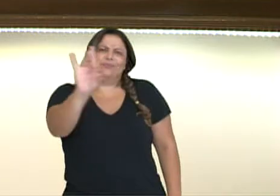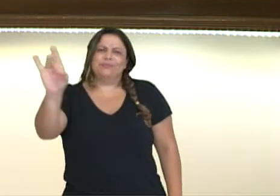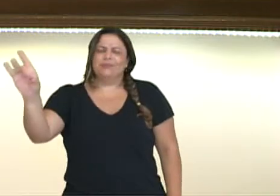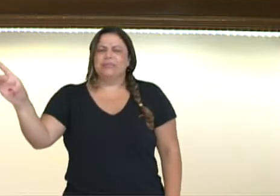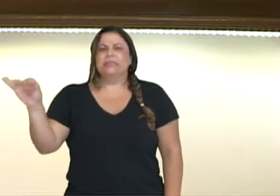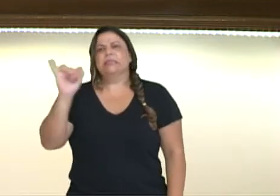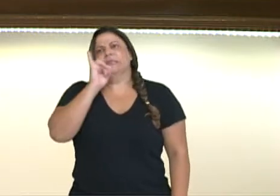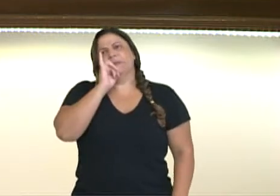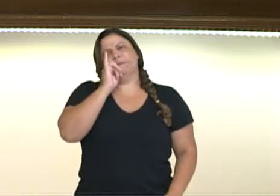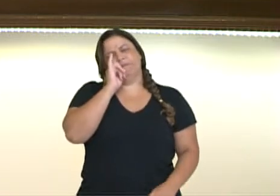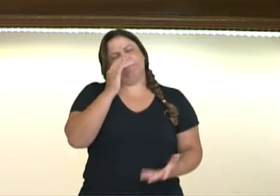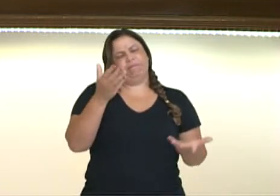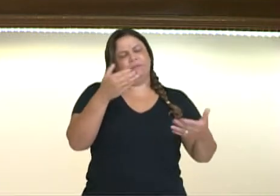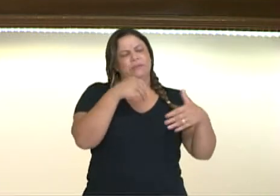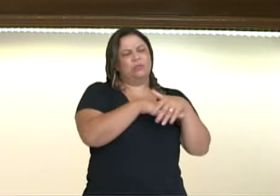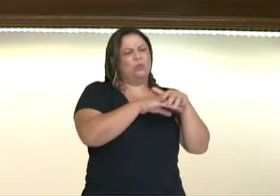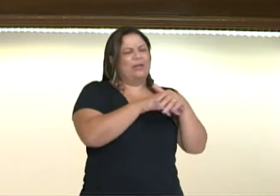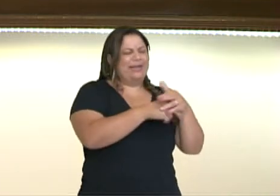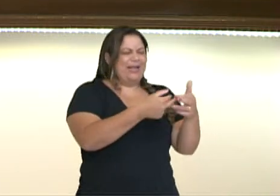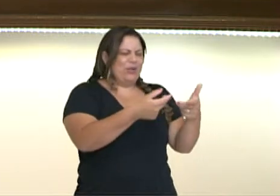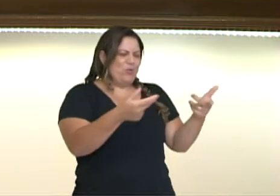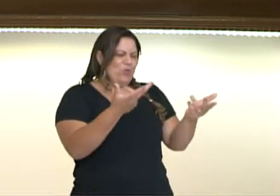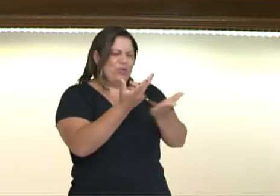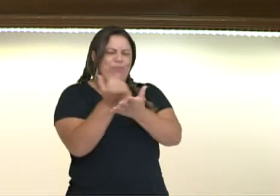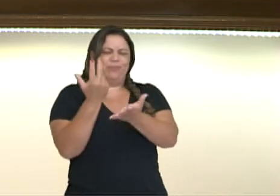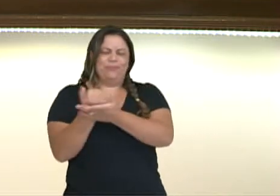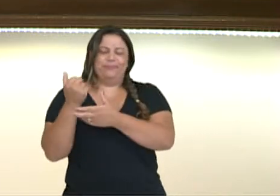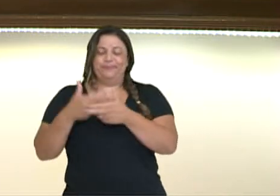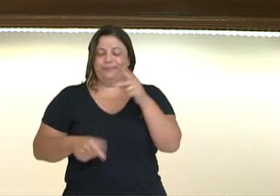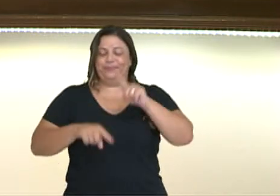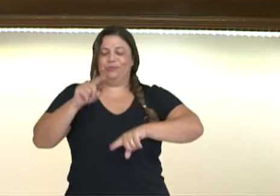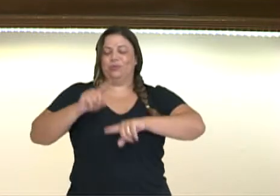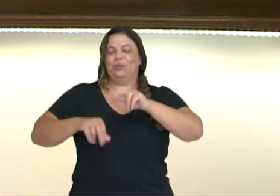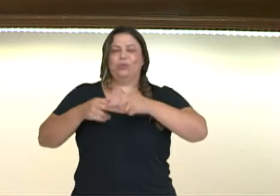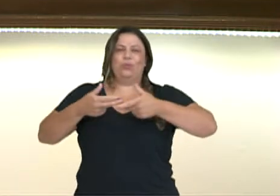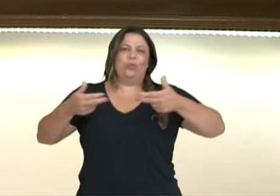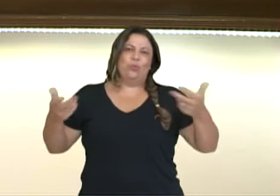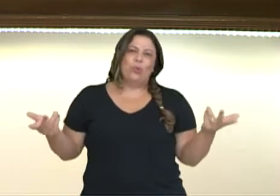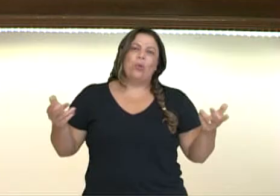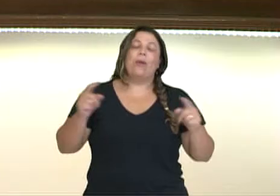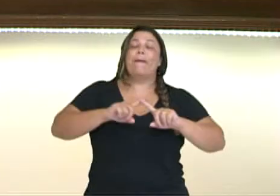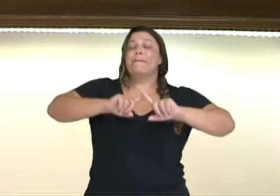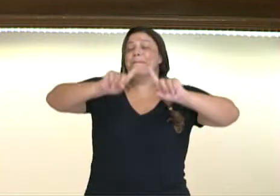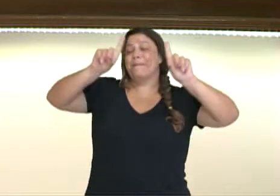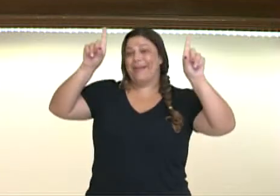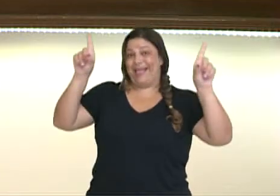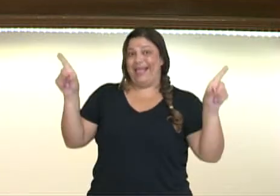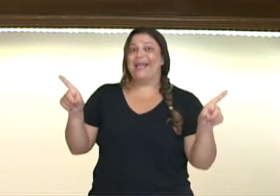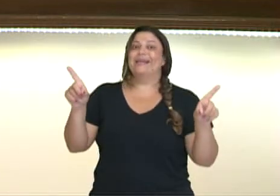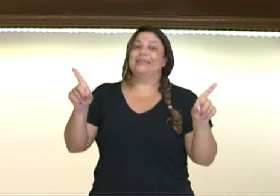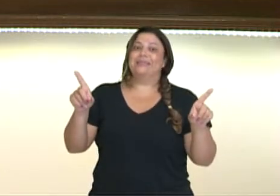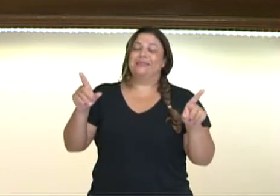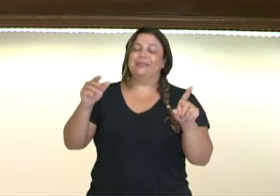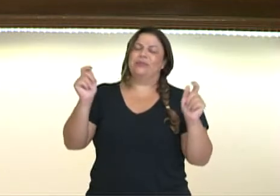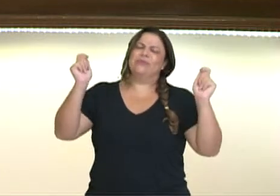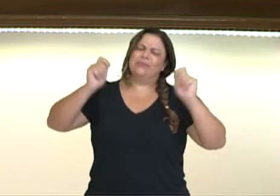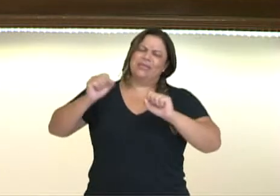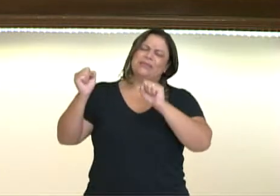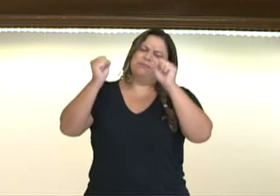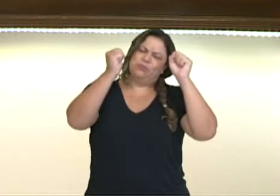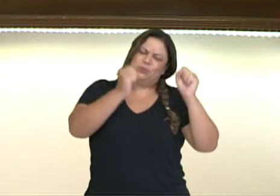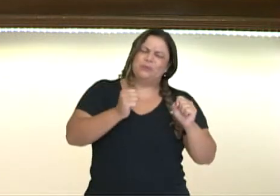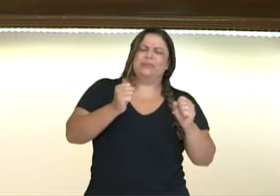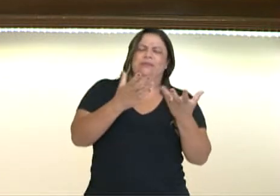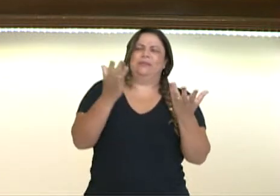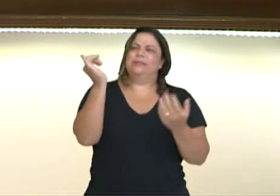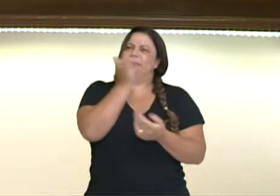gostam de colecionar coisas, gostam de comprar coisas. O fato é que os grandes comerciantes, principalmente da cidade de Florença,